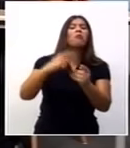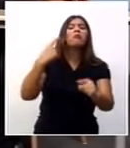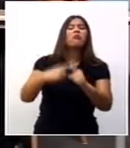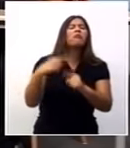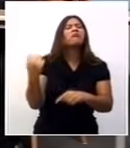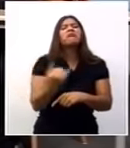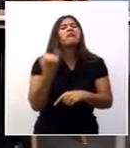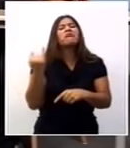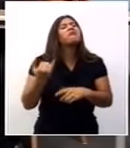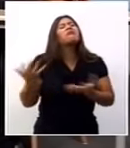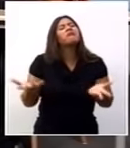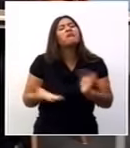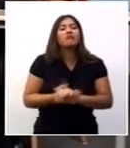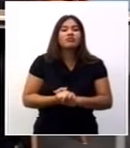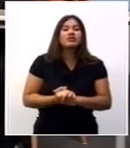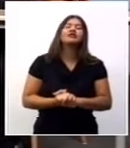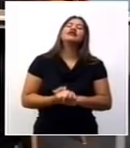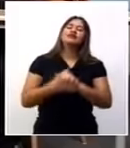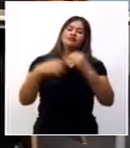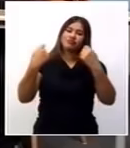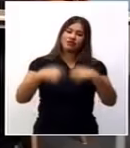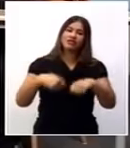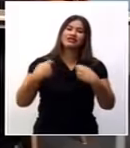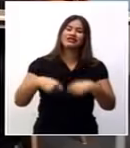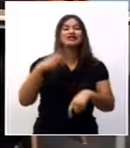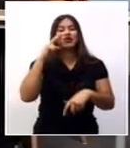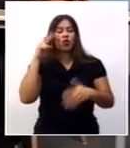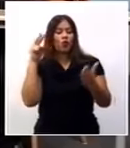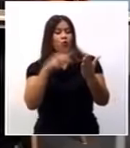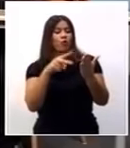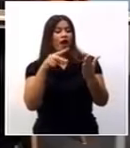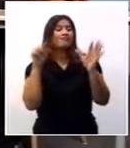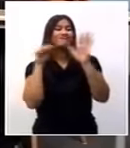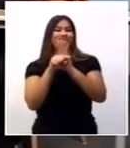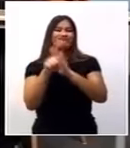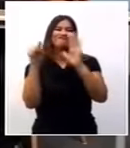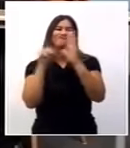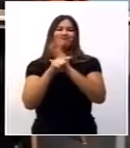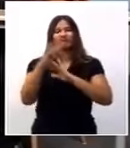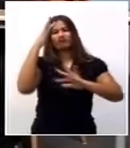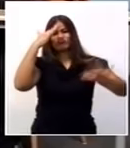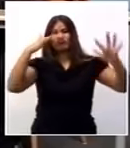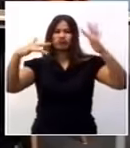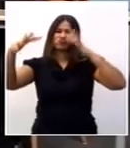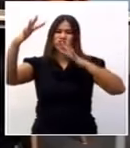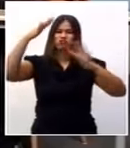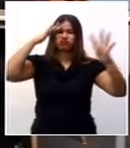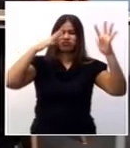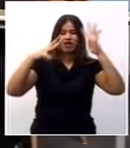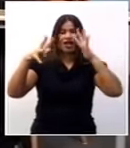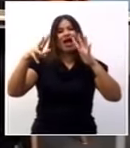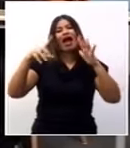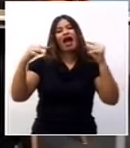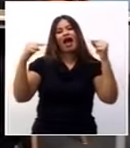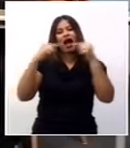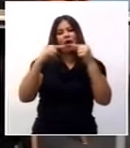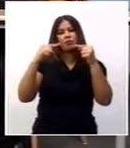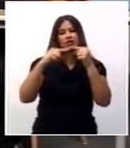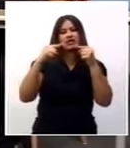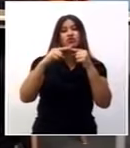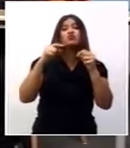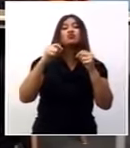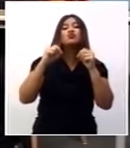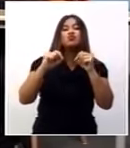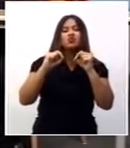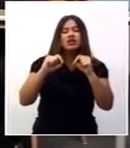questionamentos, essas perguntas, a gente faz aos documentos e às fontes históricas quando nós estamos trabalhando. Essa é a atividade que a gente chama de atitude historiadora.